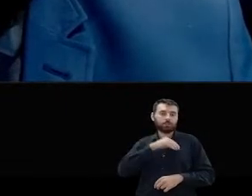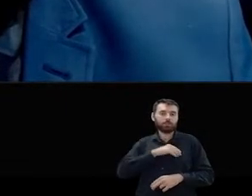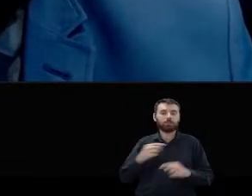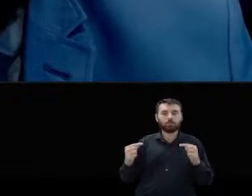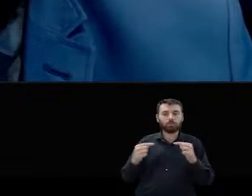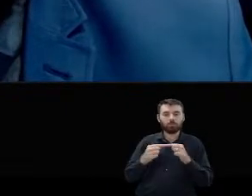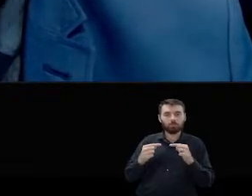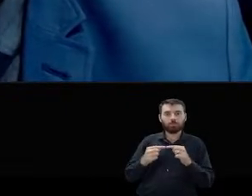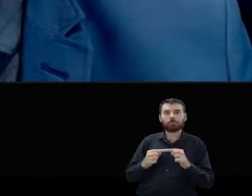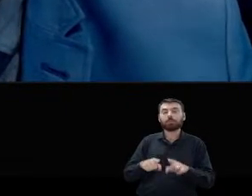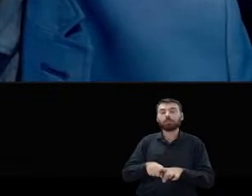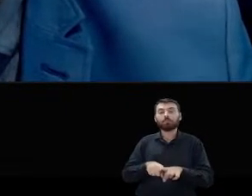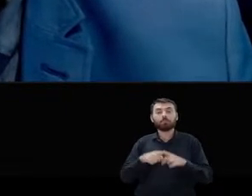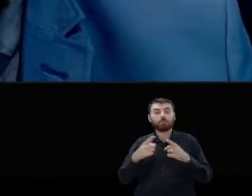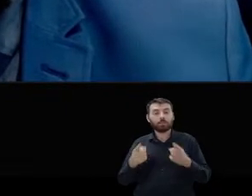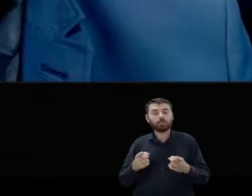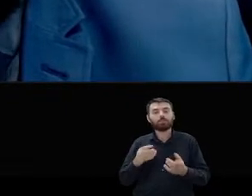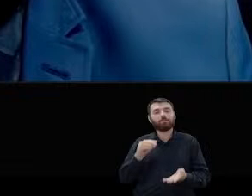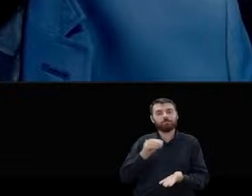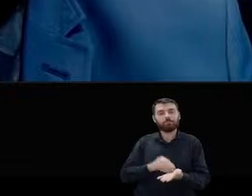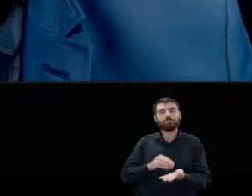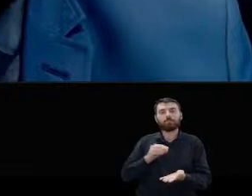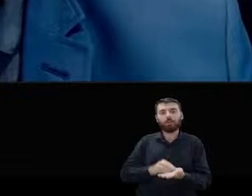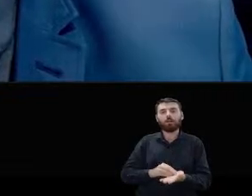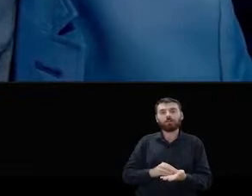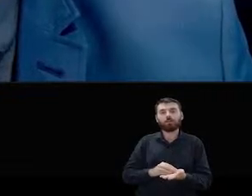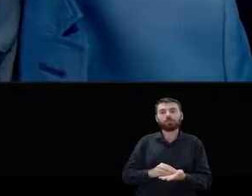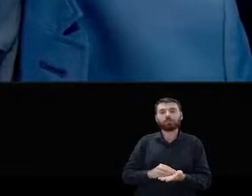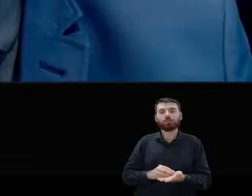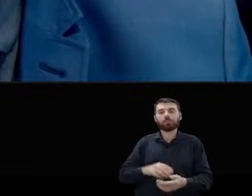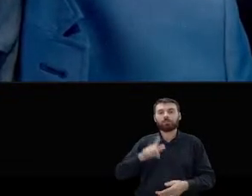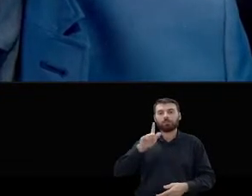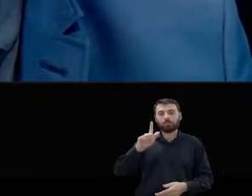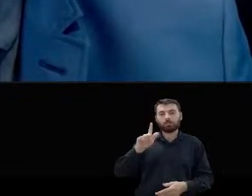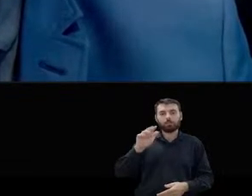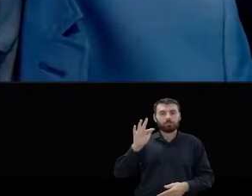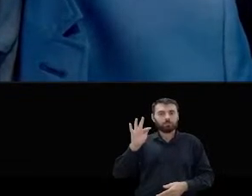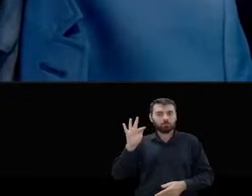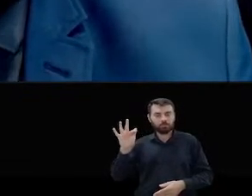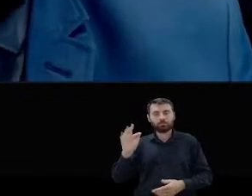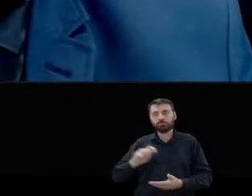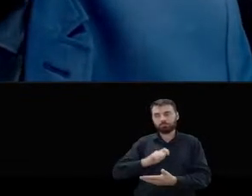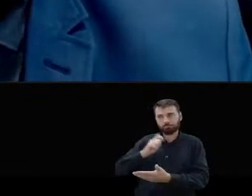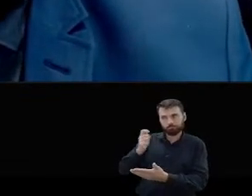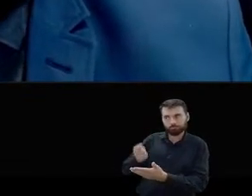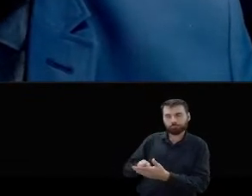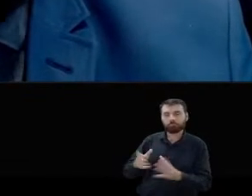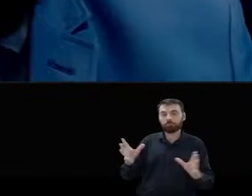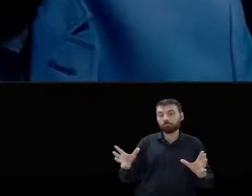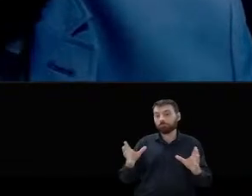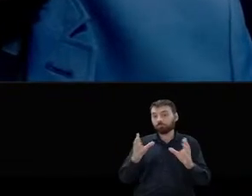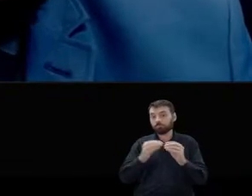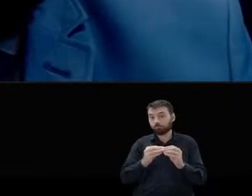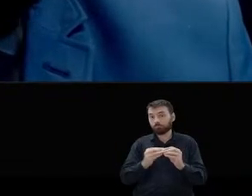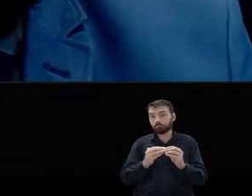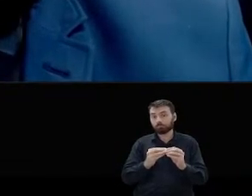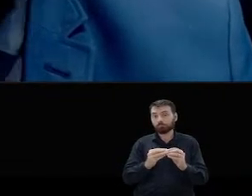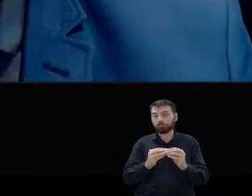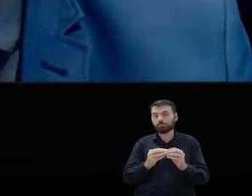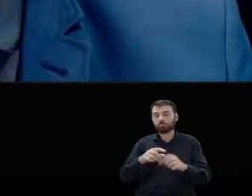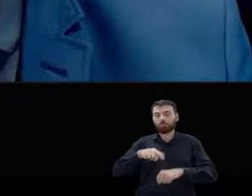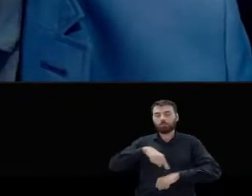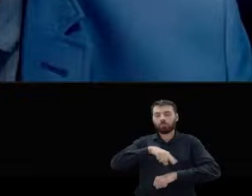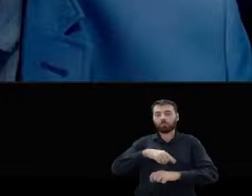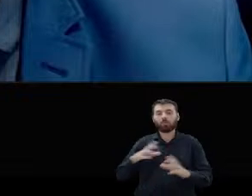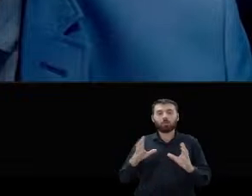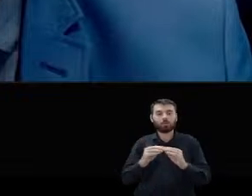a inclusão da gratificação de função, já com a inclusão do reflexo, nas horas extras